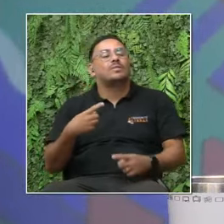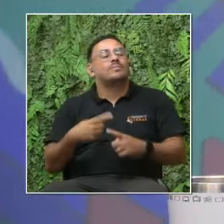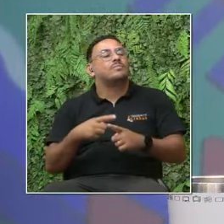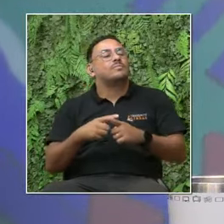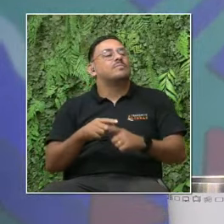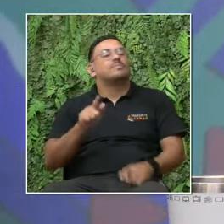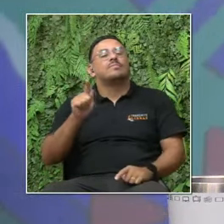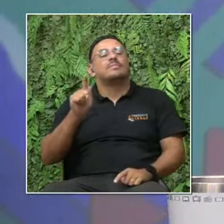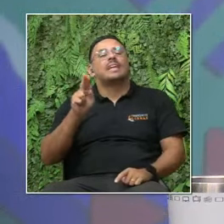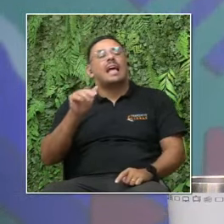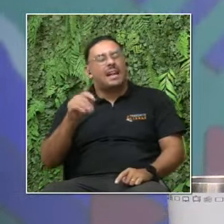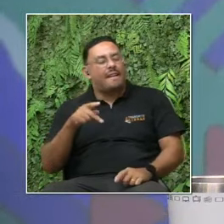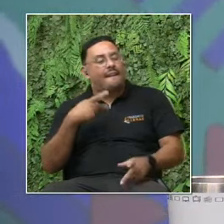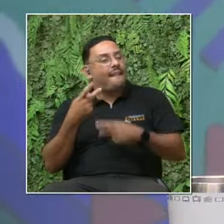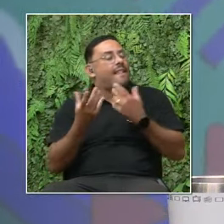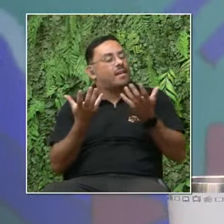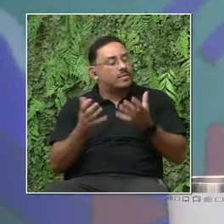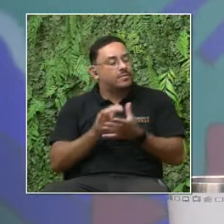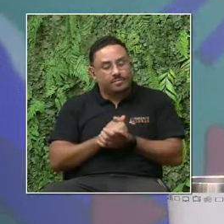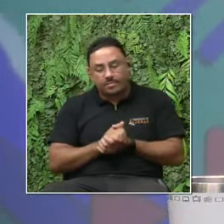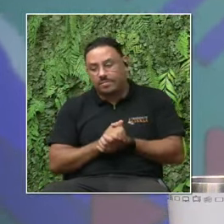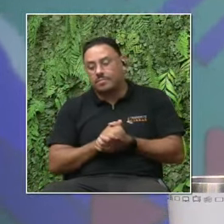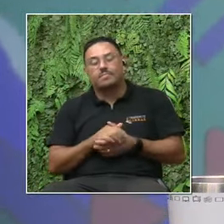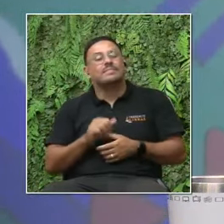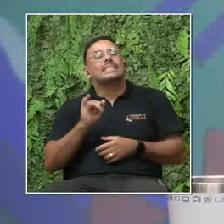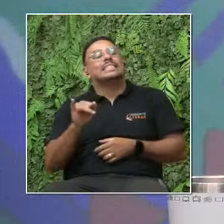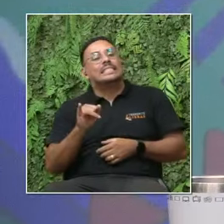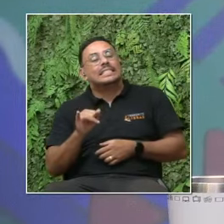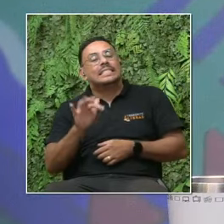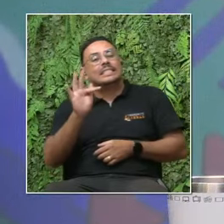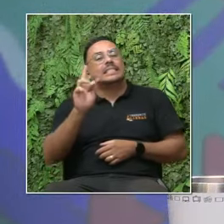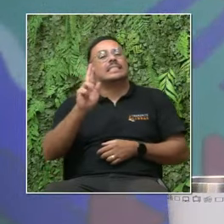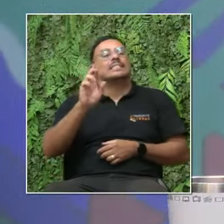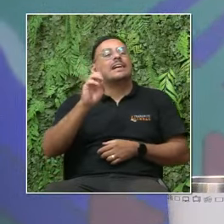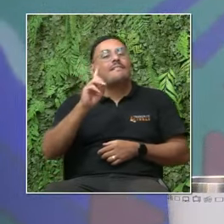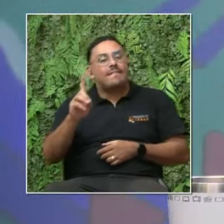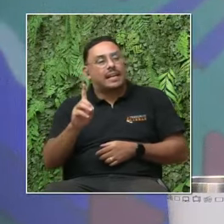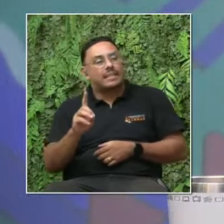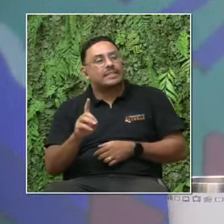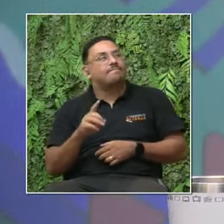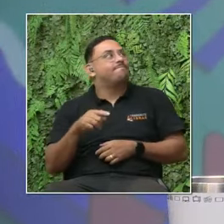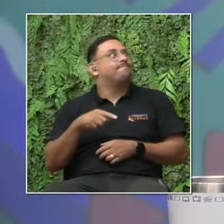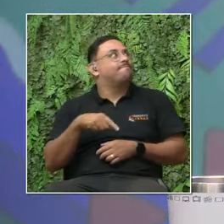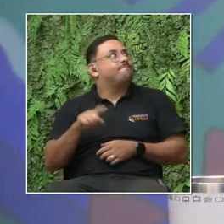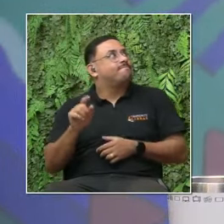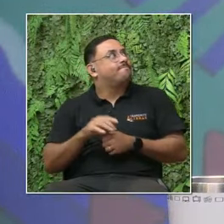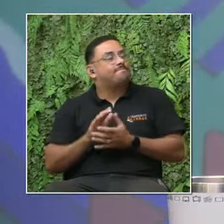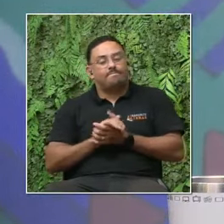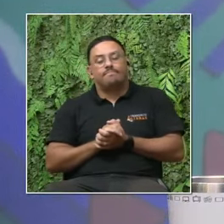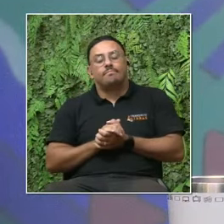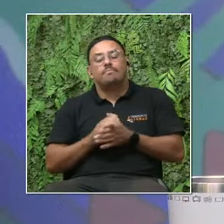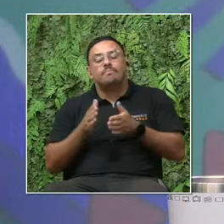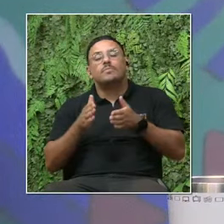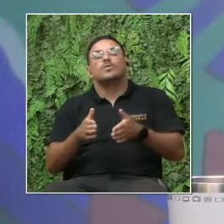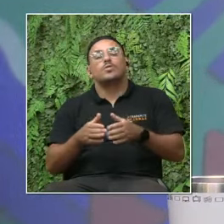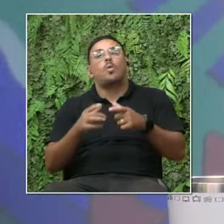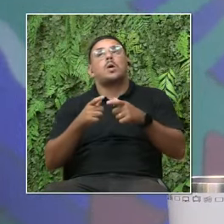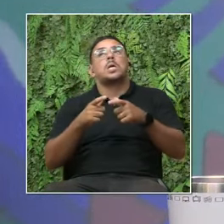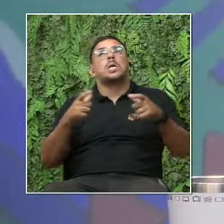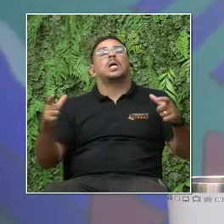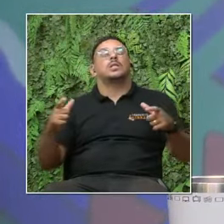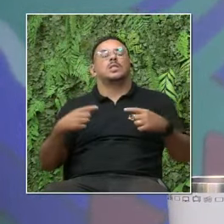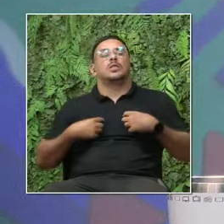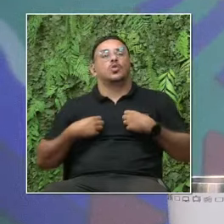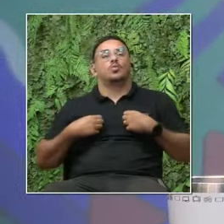Guilherme se ele tiver afim de falar também né se o Fred foi aí o grande